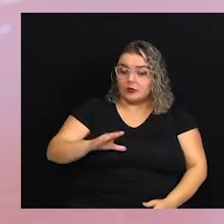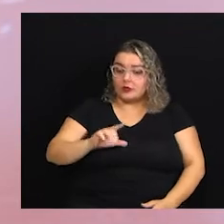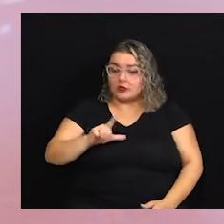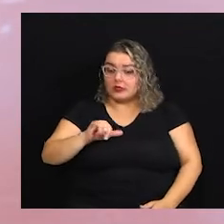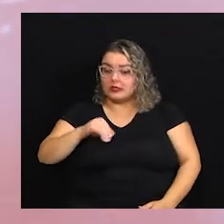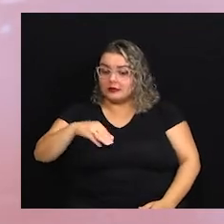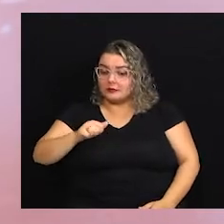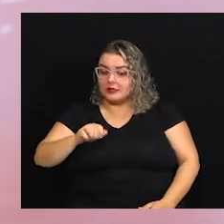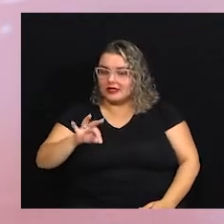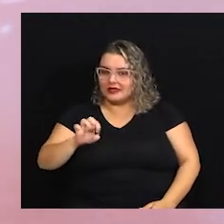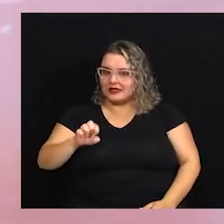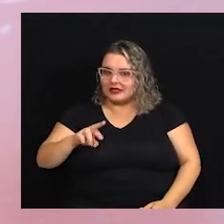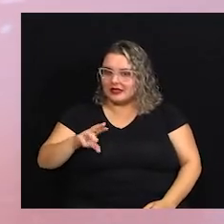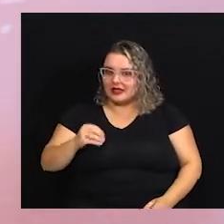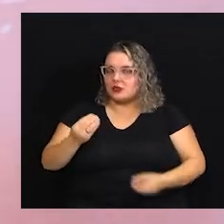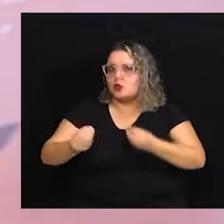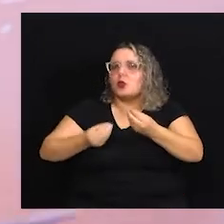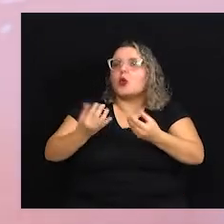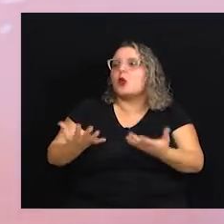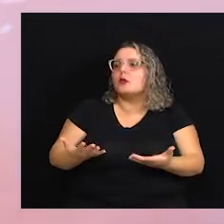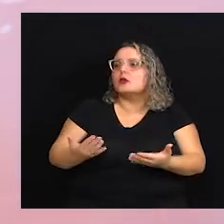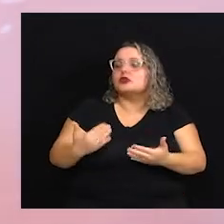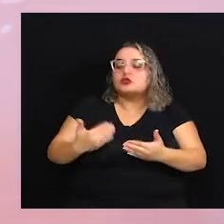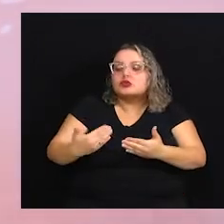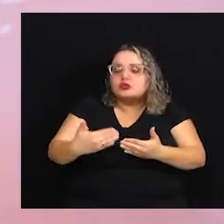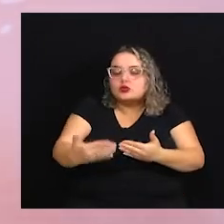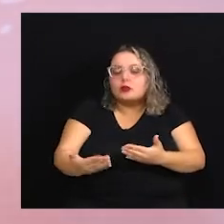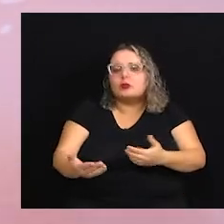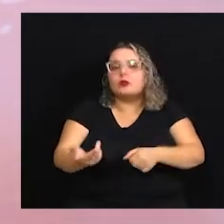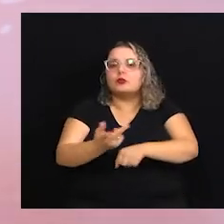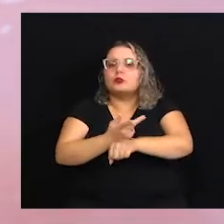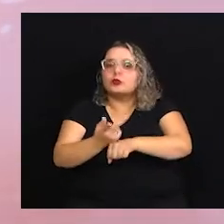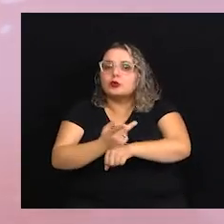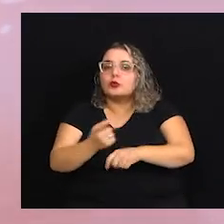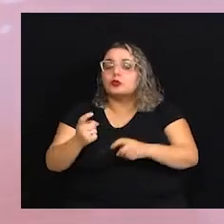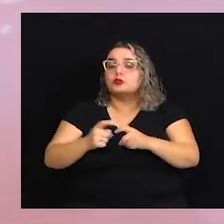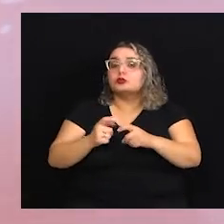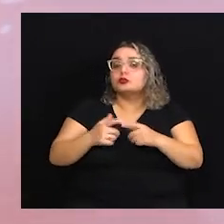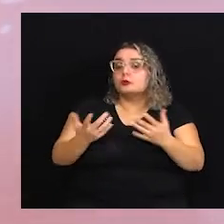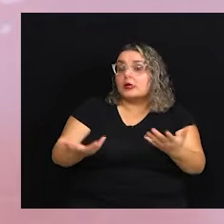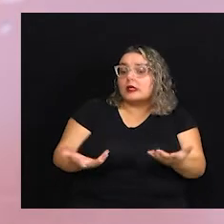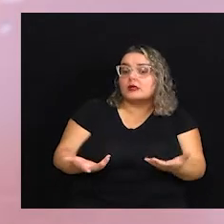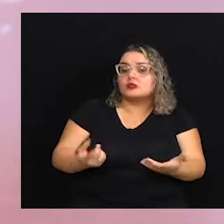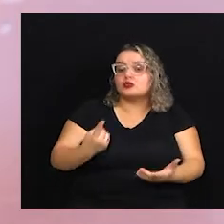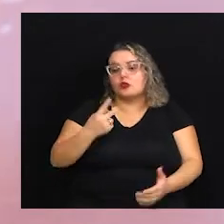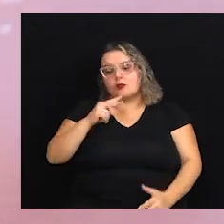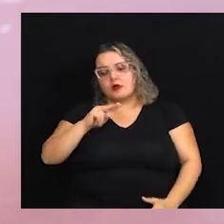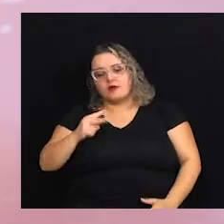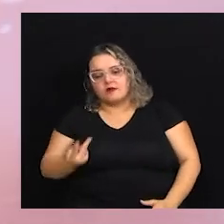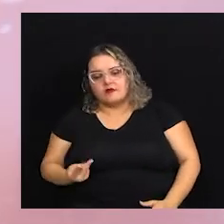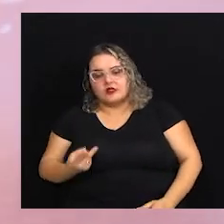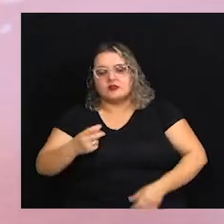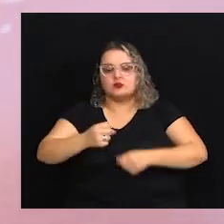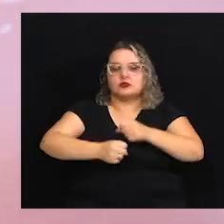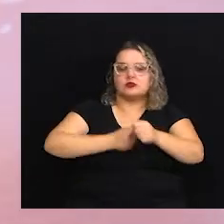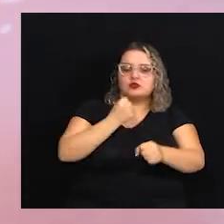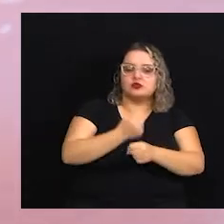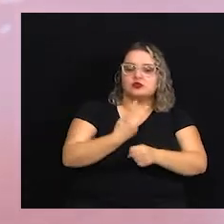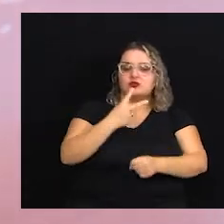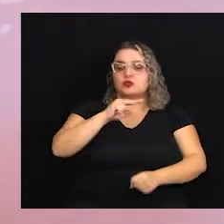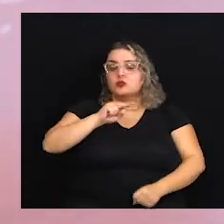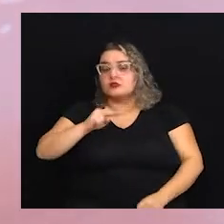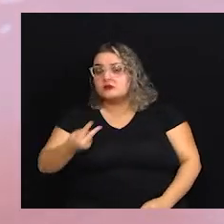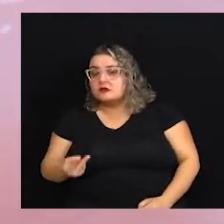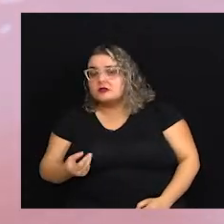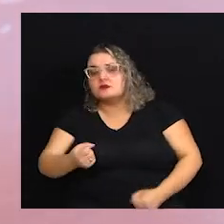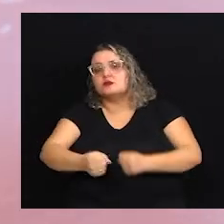mulher entra aí no climatério, tem que ser como? De quanto em quanto tempo o ideal procurar um médico? uma vez por ano,